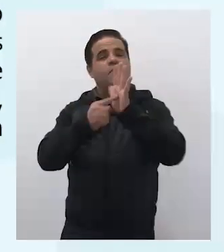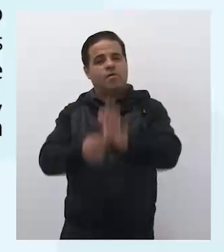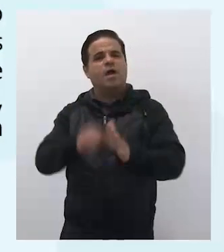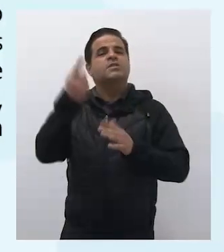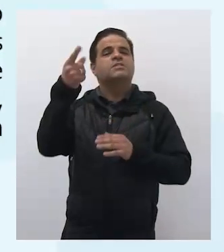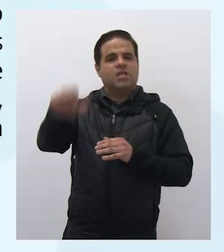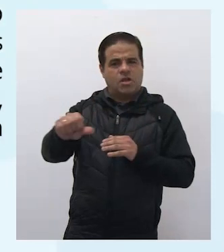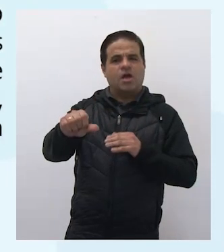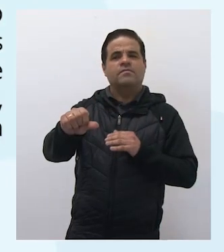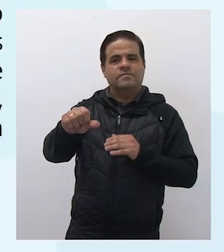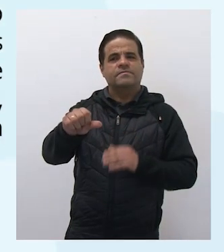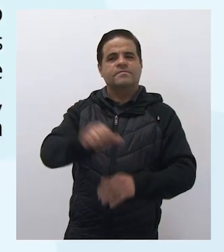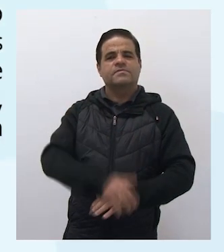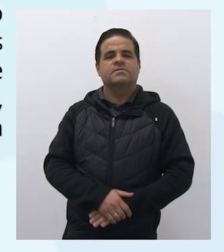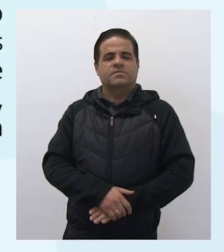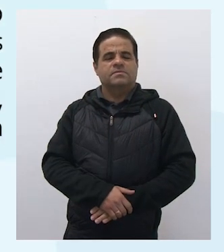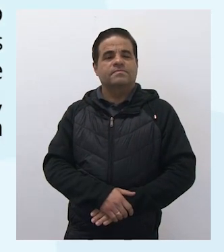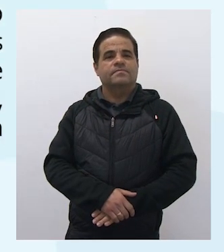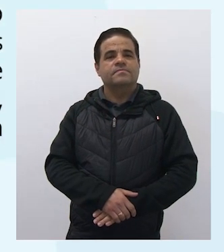19...